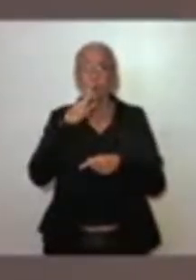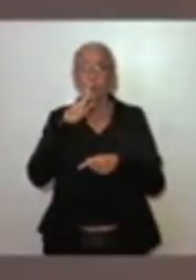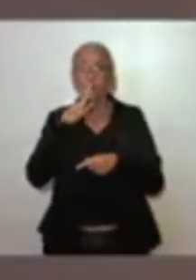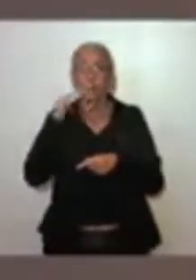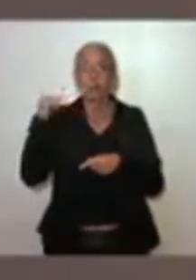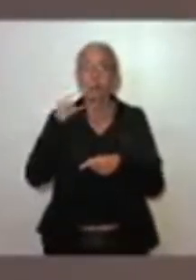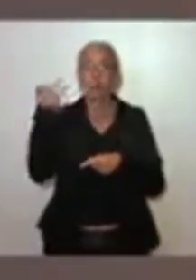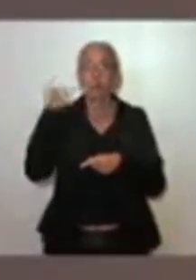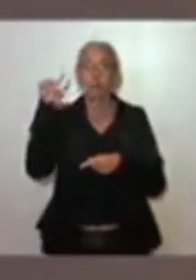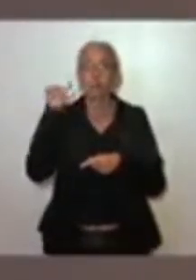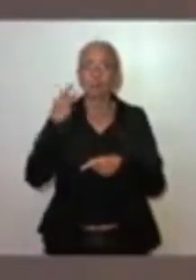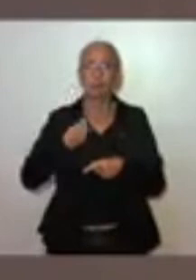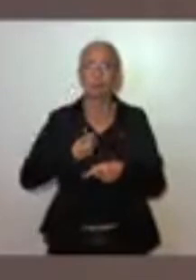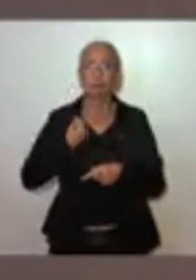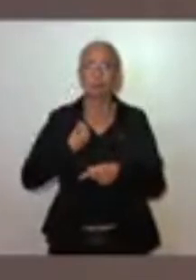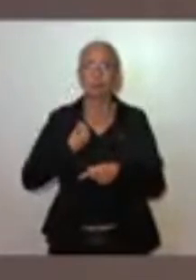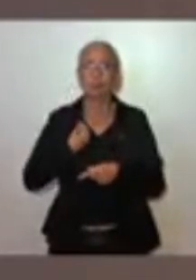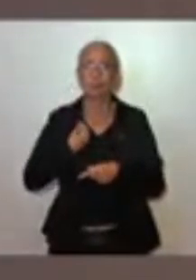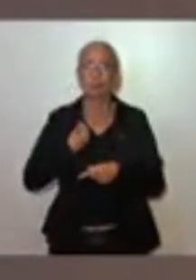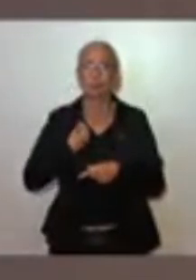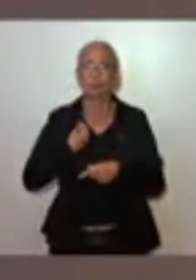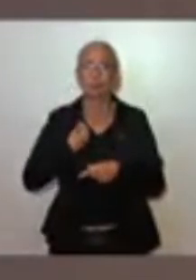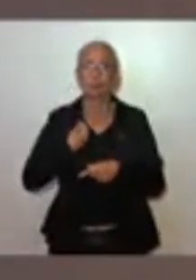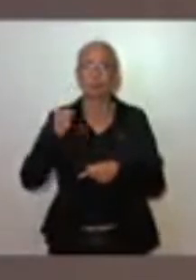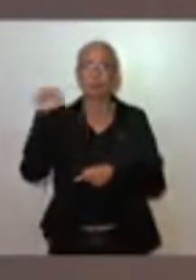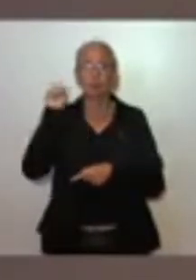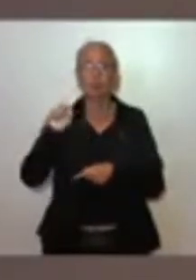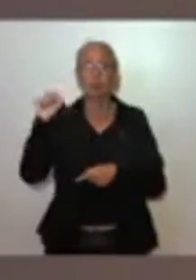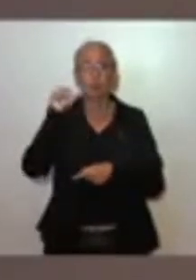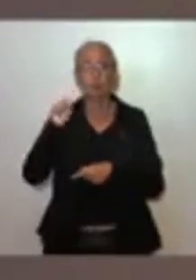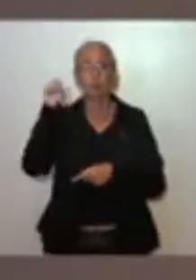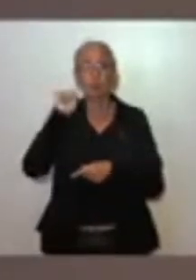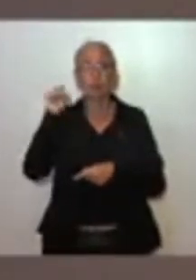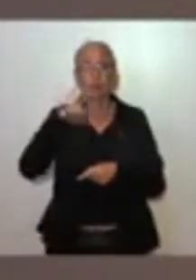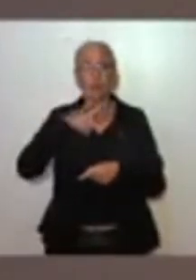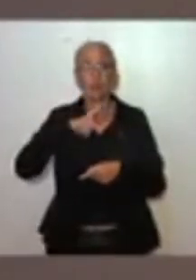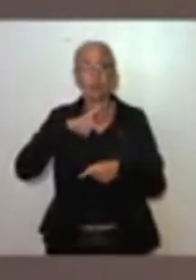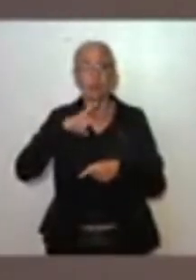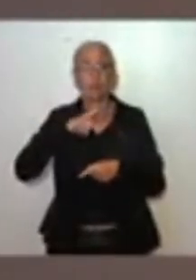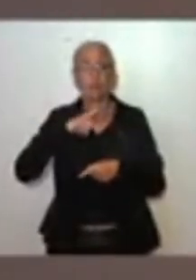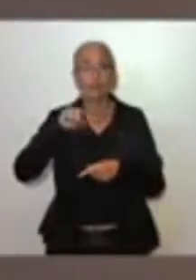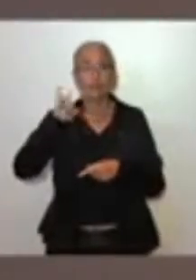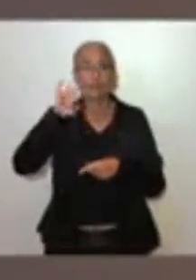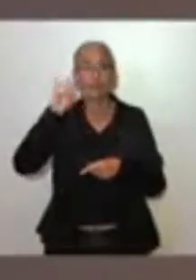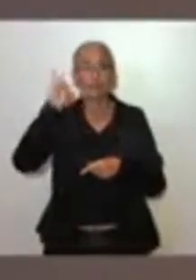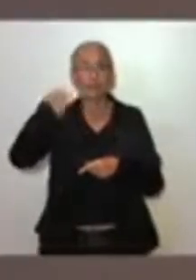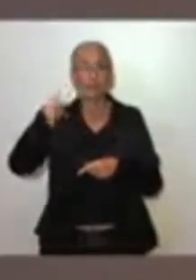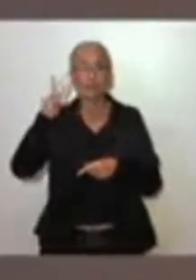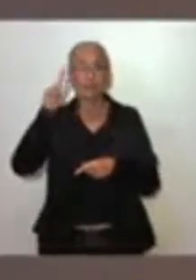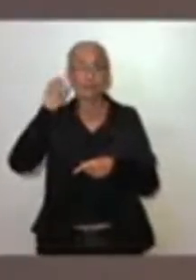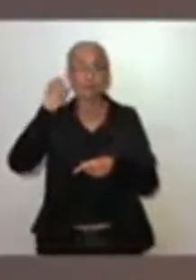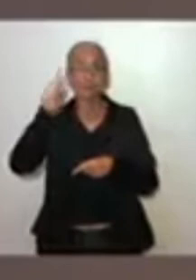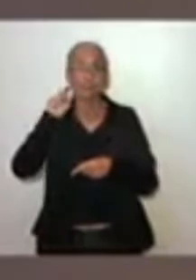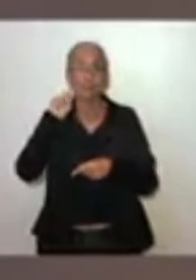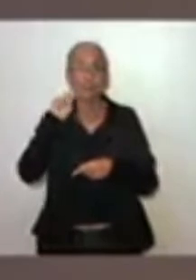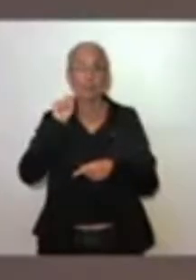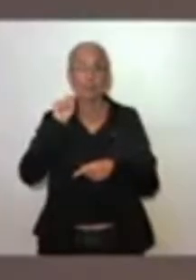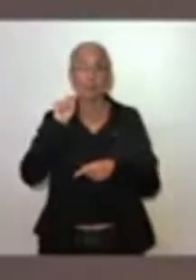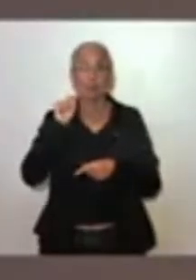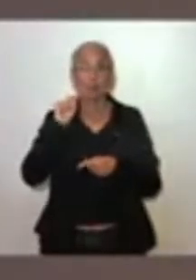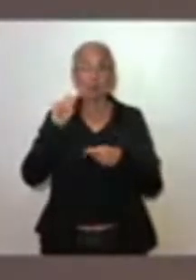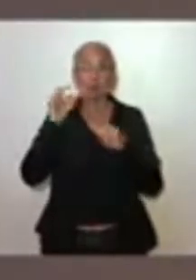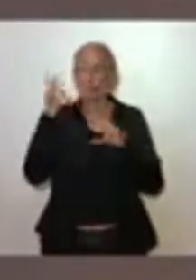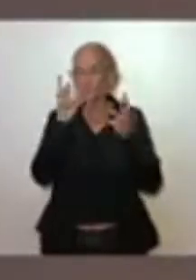das nossas vidas e por solteiros ainda tem Tinder e nós vivemos esse